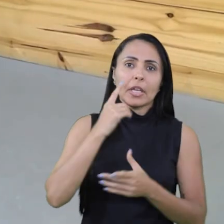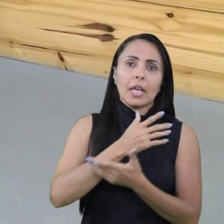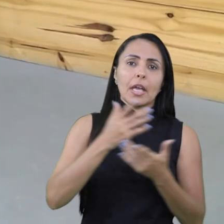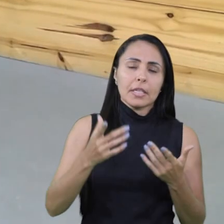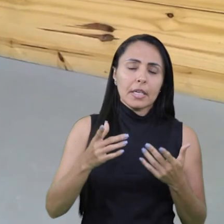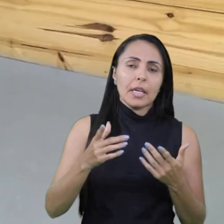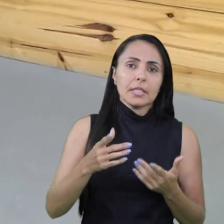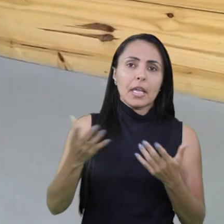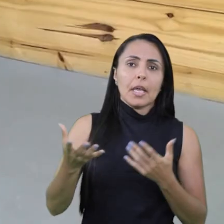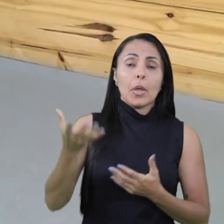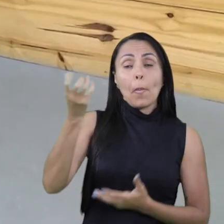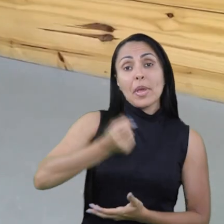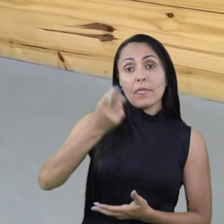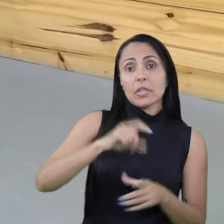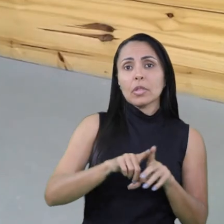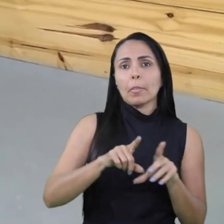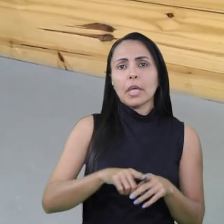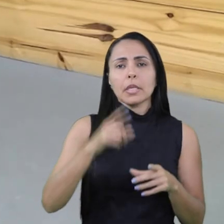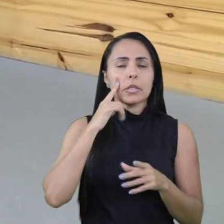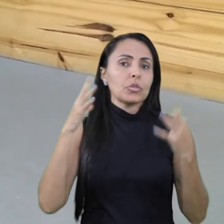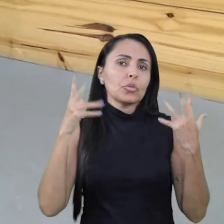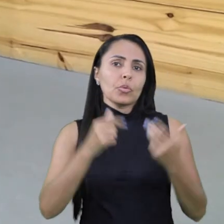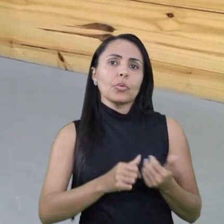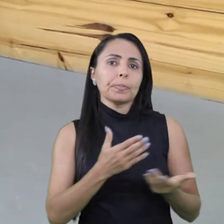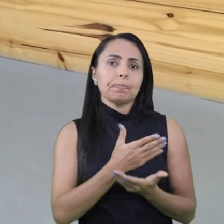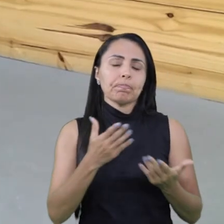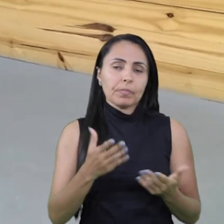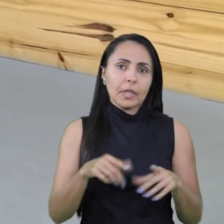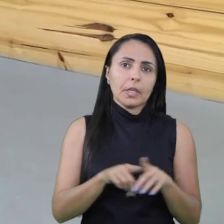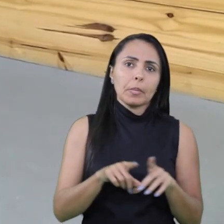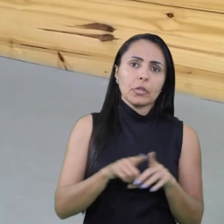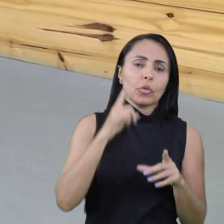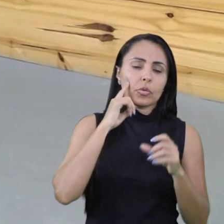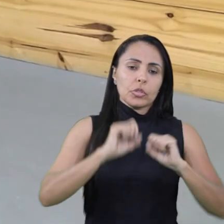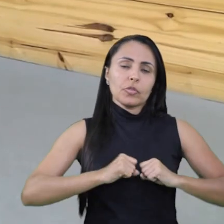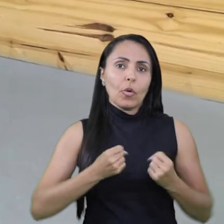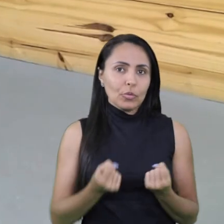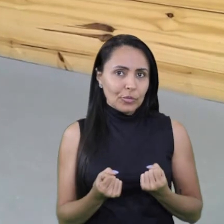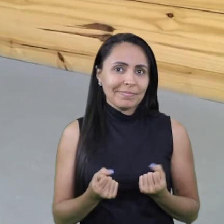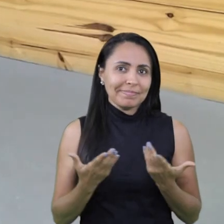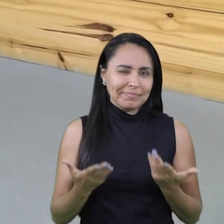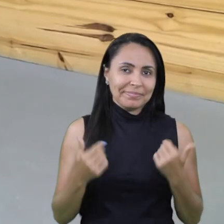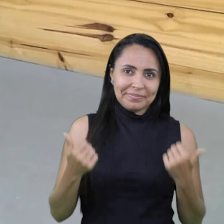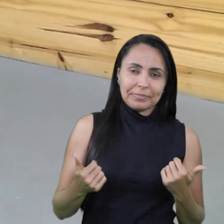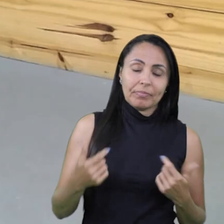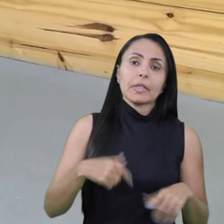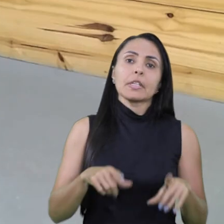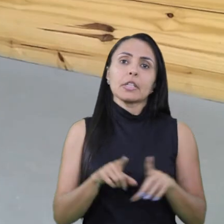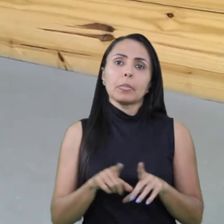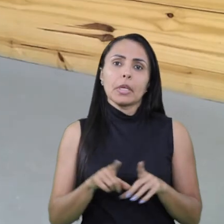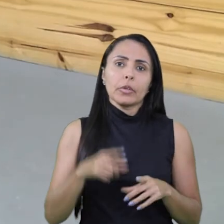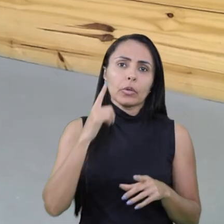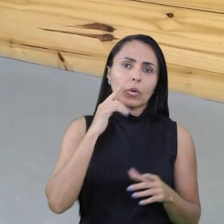frutos e os benefícios daquilo que a gente semeou, digamos assim, através dos nossos esforços, né? A gente também ficou